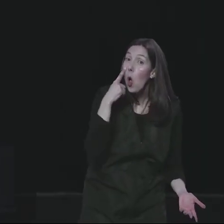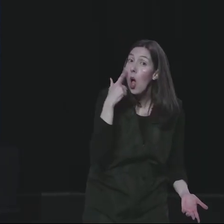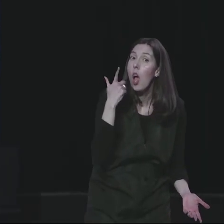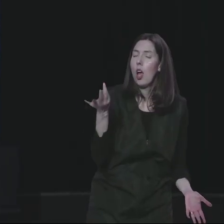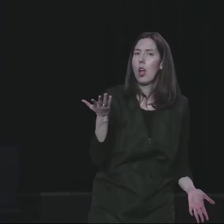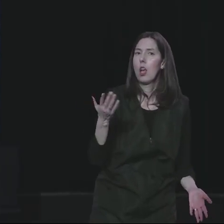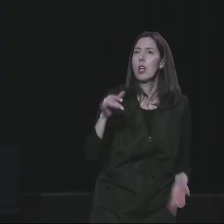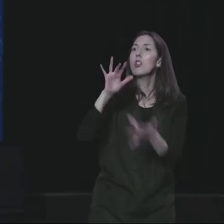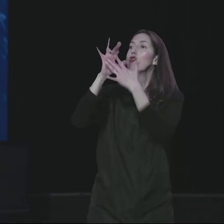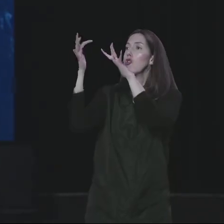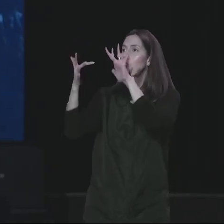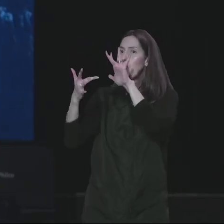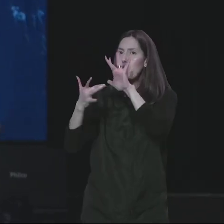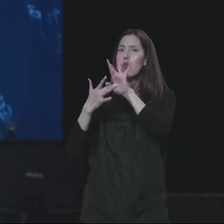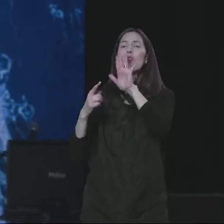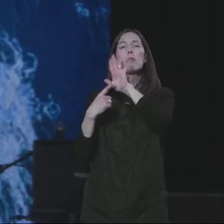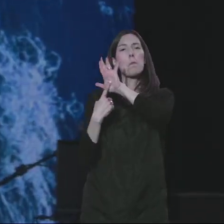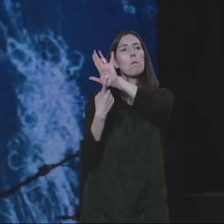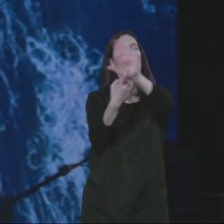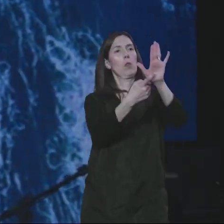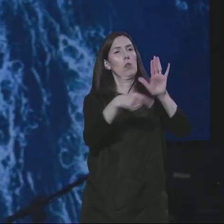é um exemplo.